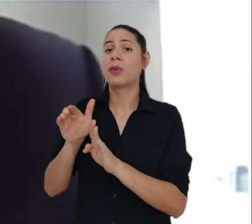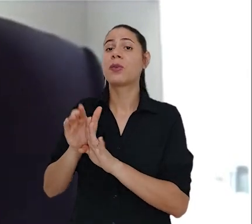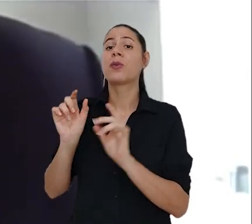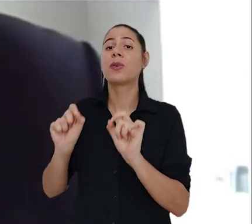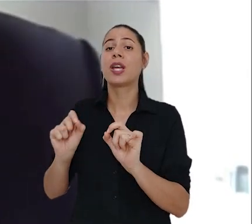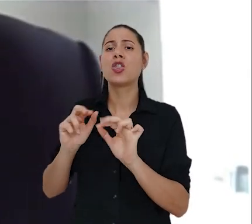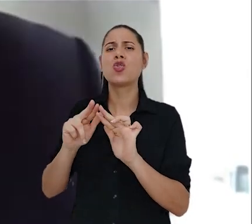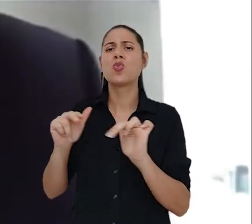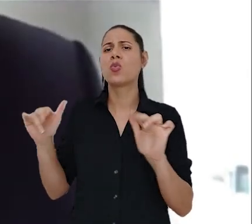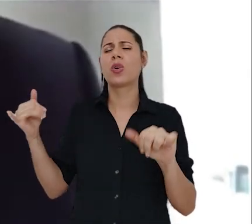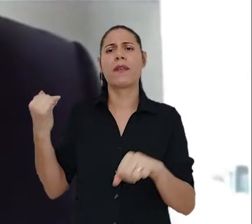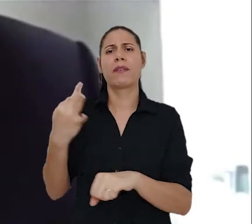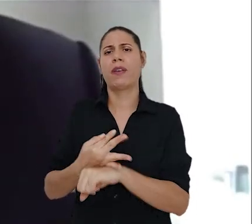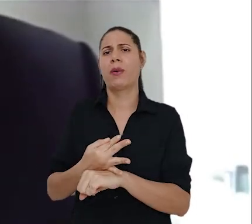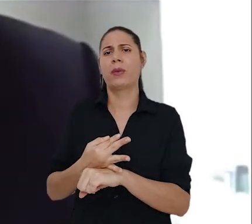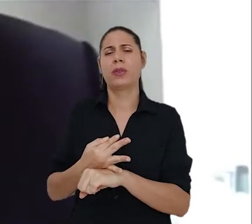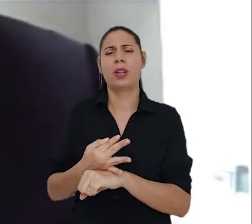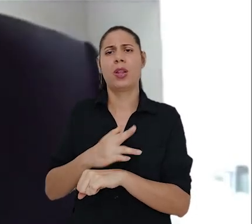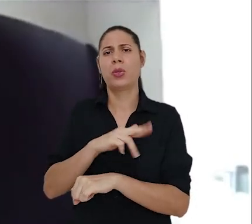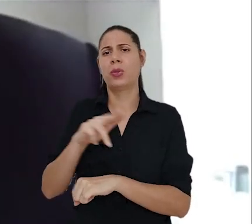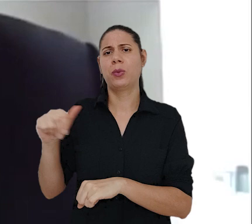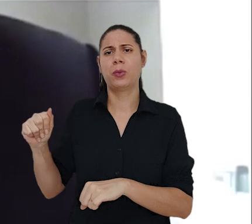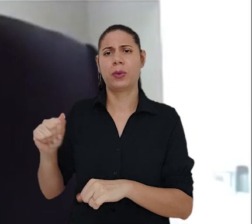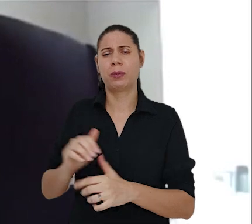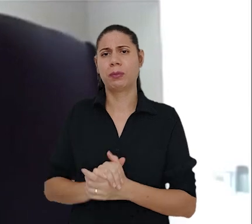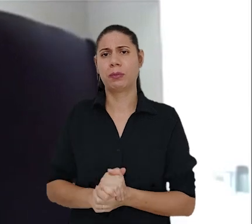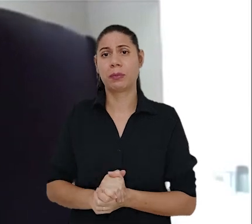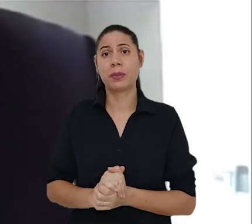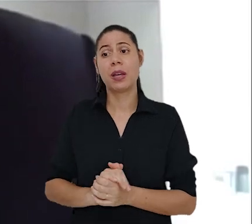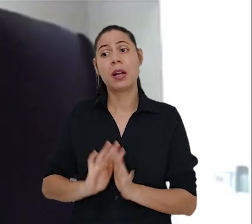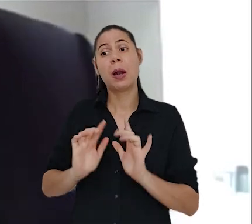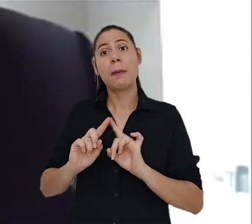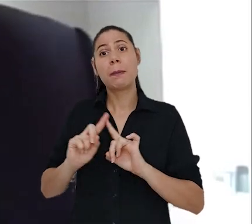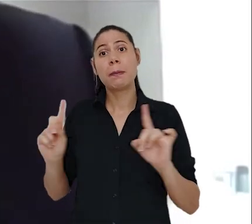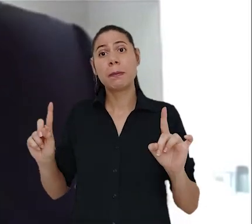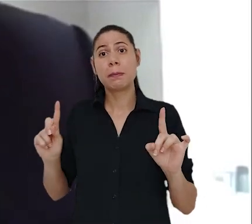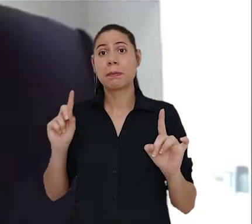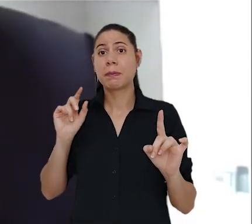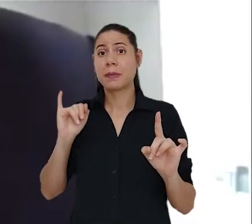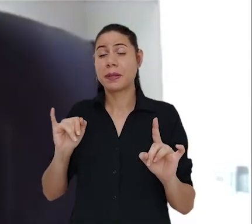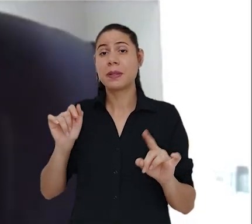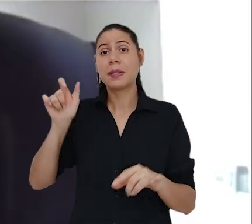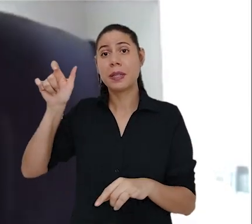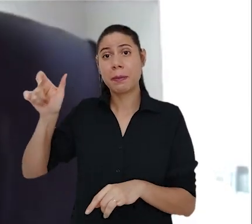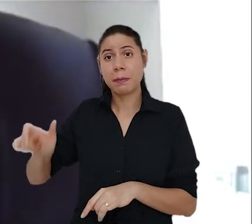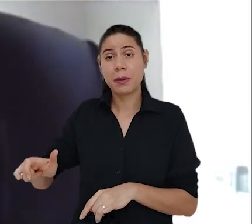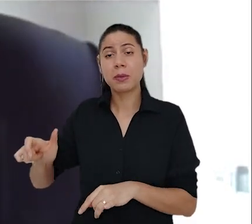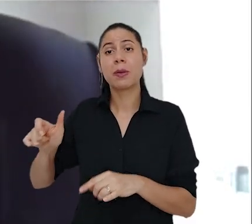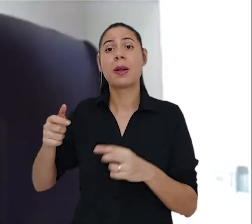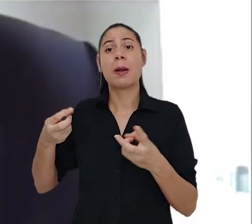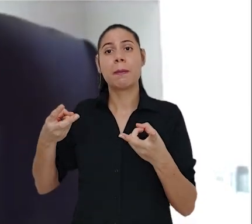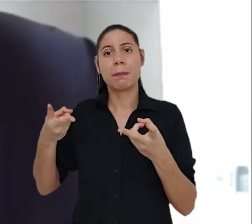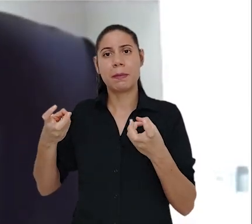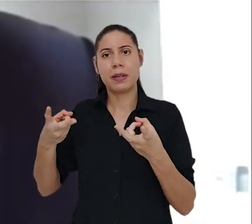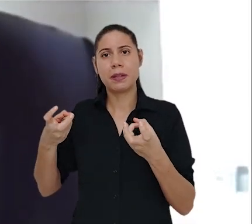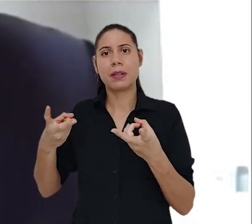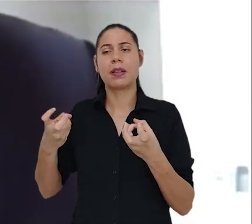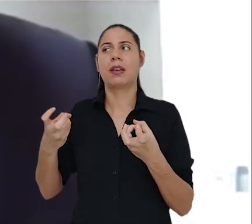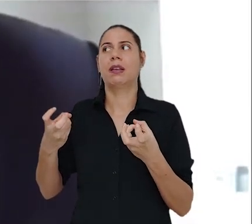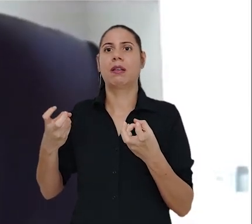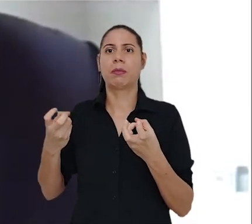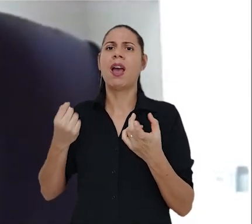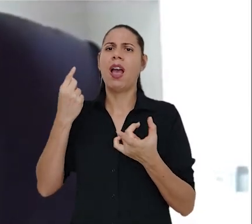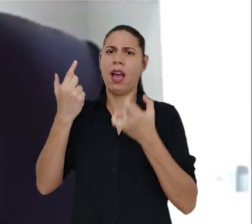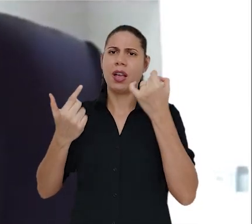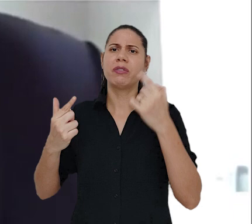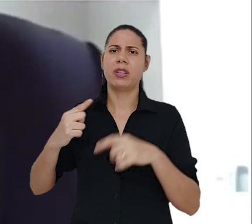evidentemente, a nunca faltar a uma etapa do concurso. Agora, se o candidato percebe que está, e por